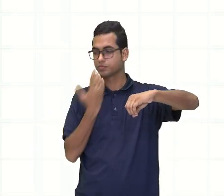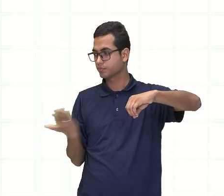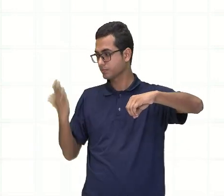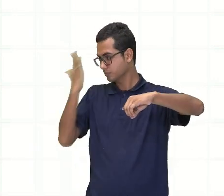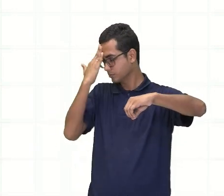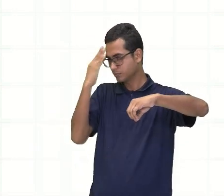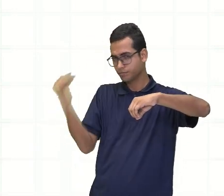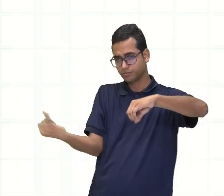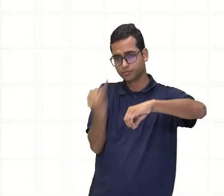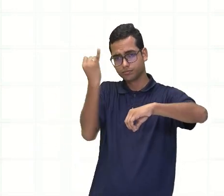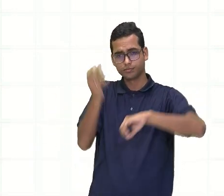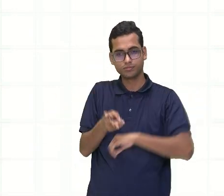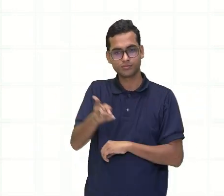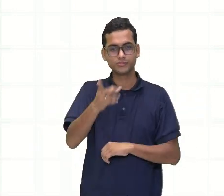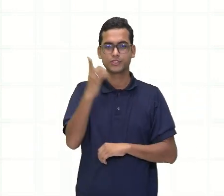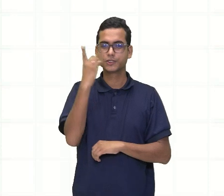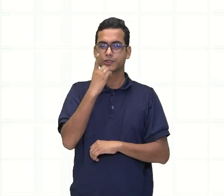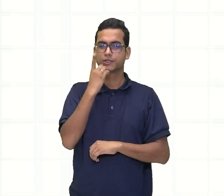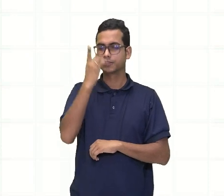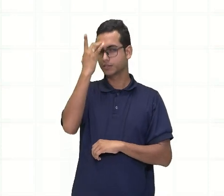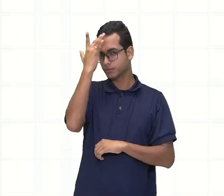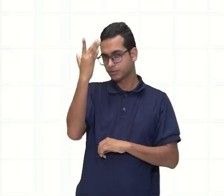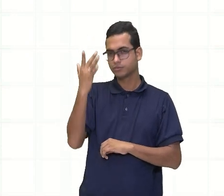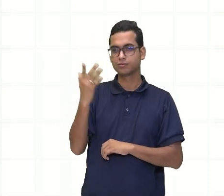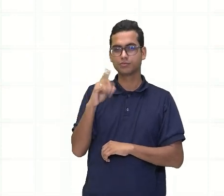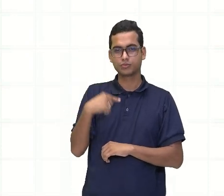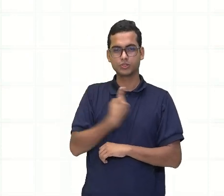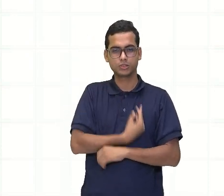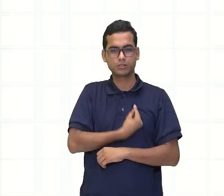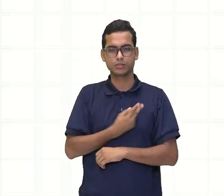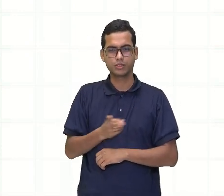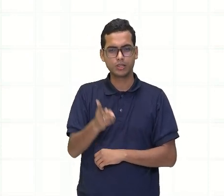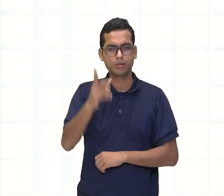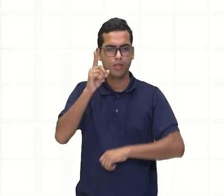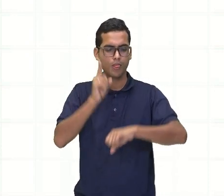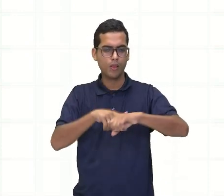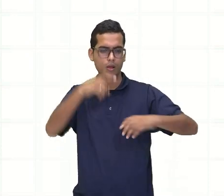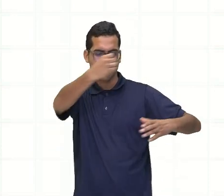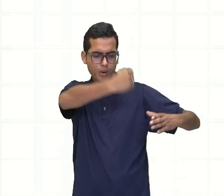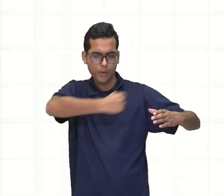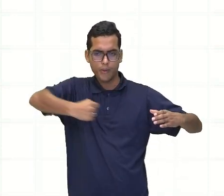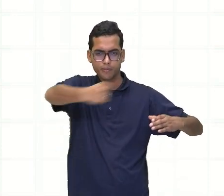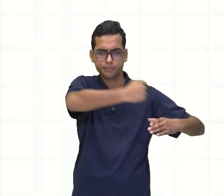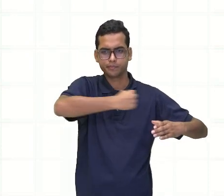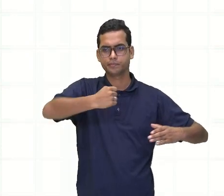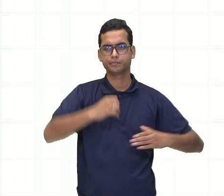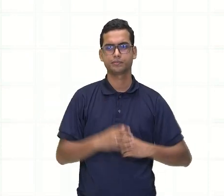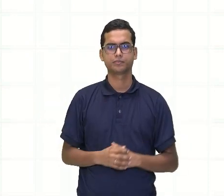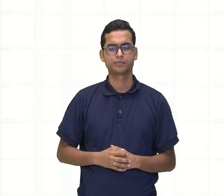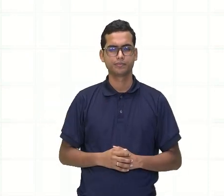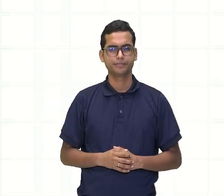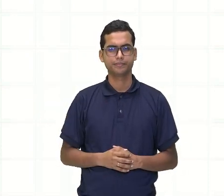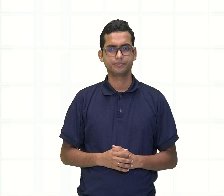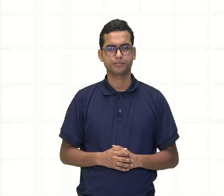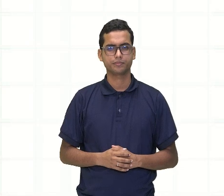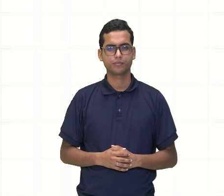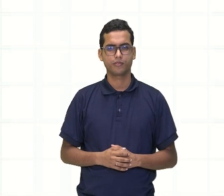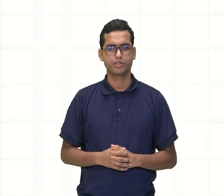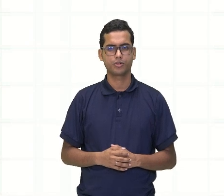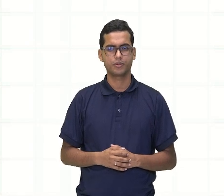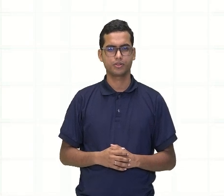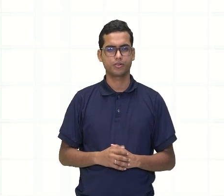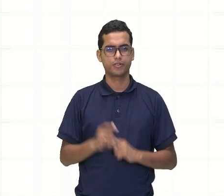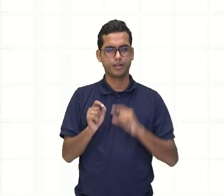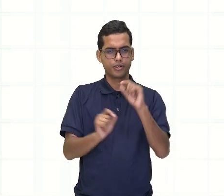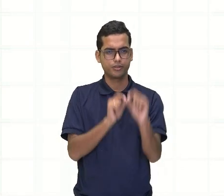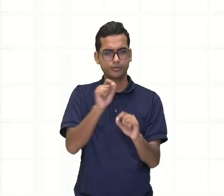nosso dia a dia, né? Que facilita muito a nossa vida. Dando continuidade,